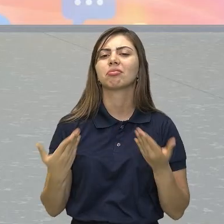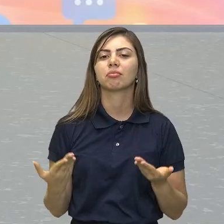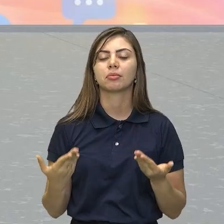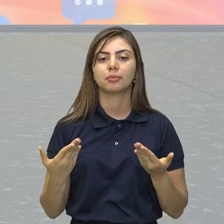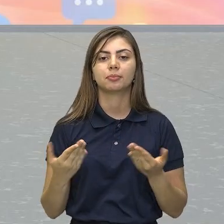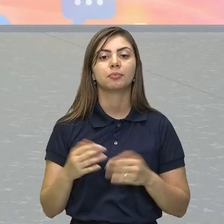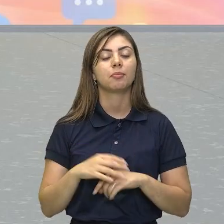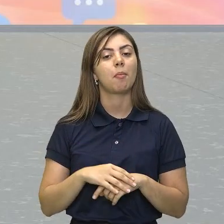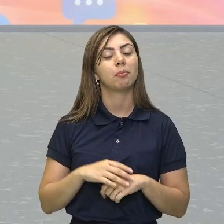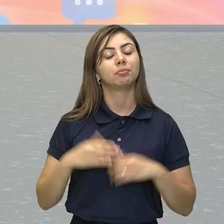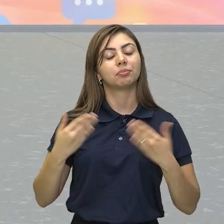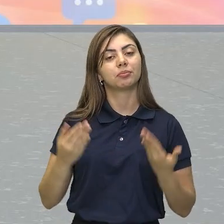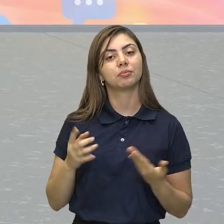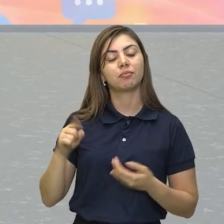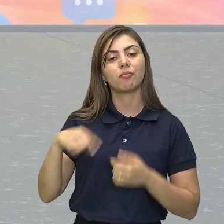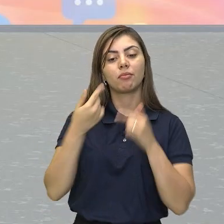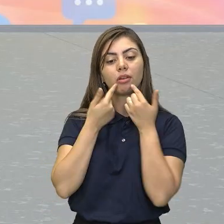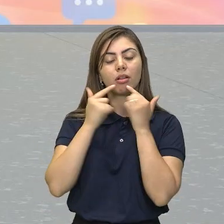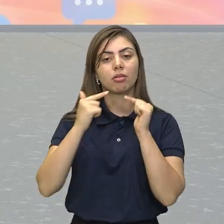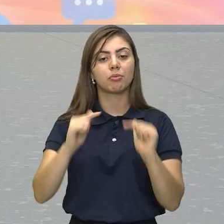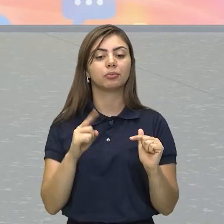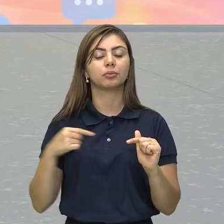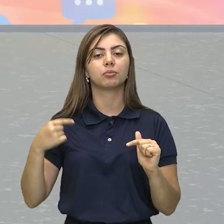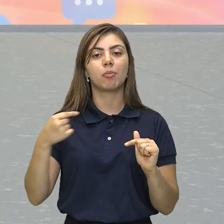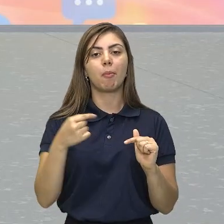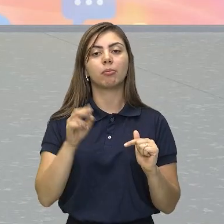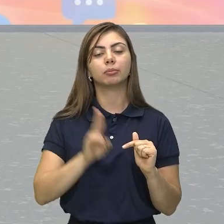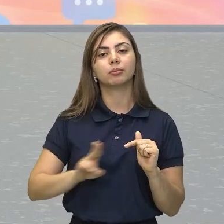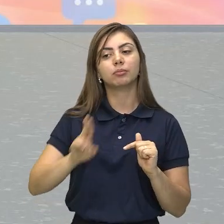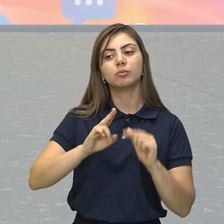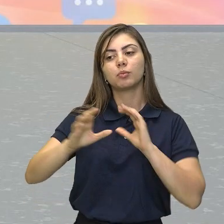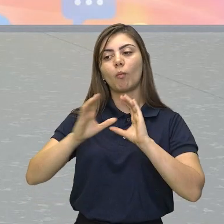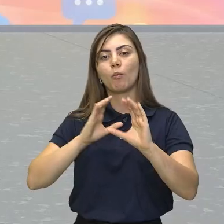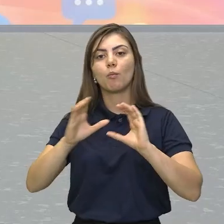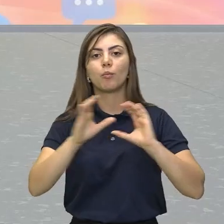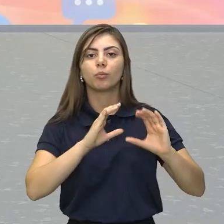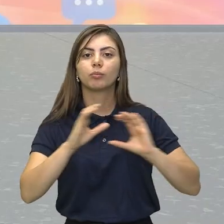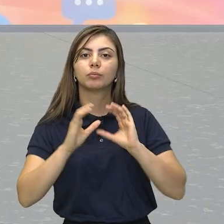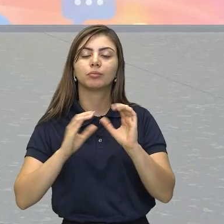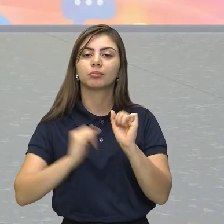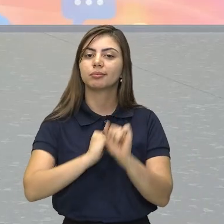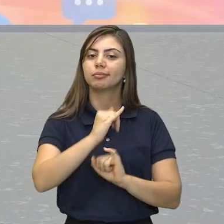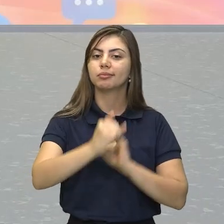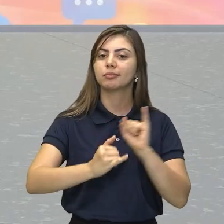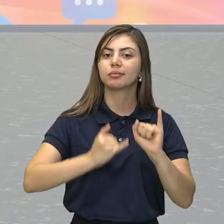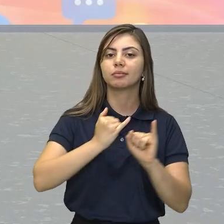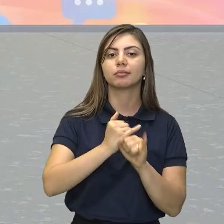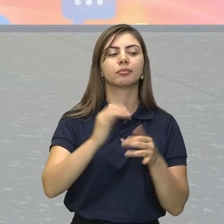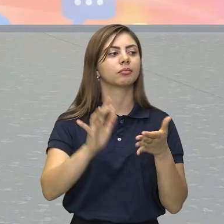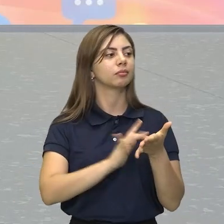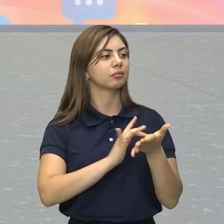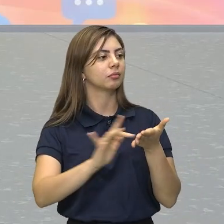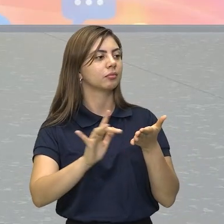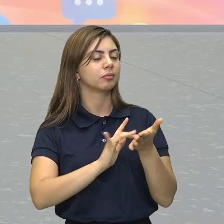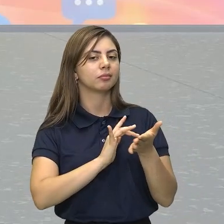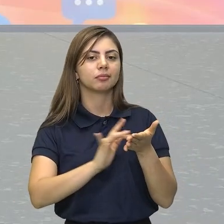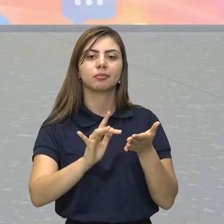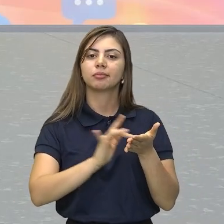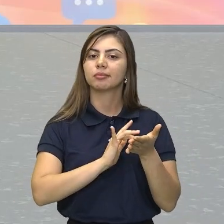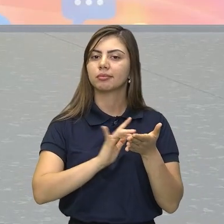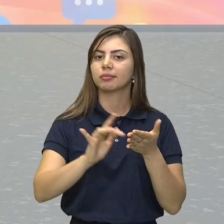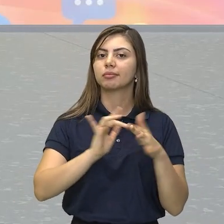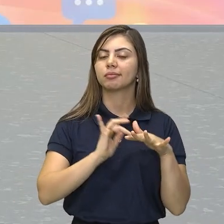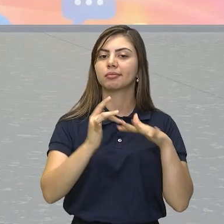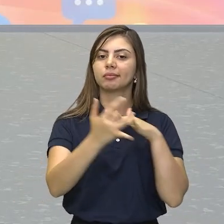que nós utilizamos para nos comunicar na internet, em ambientes digitais, é diferente daquela que